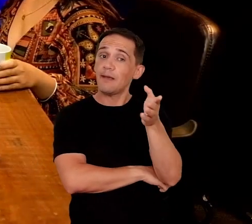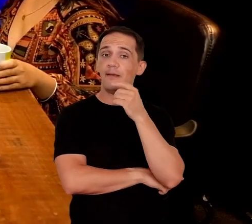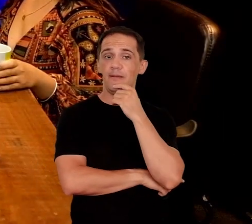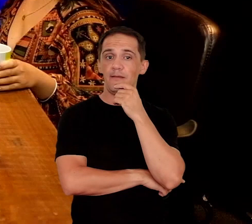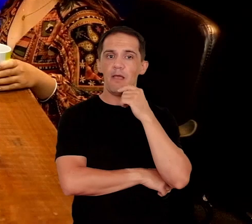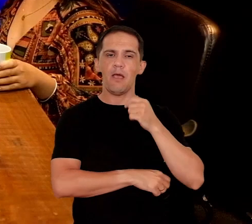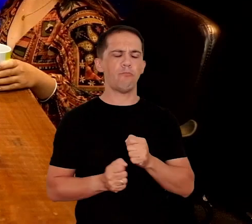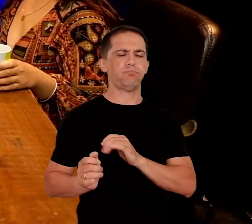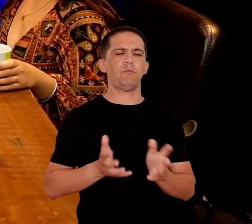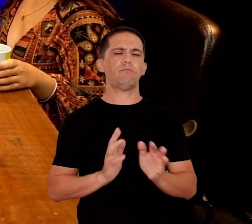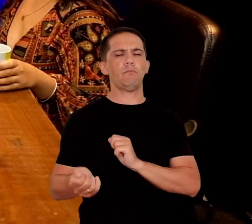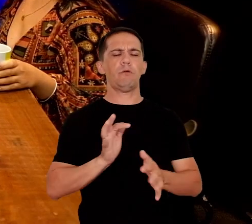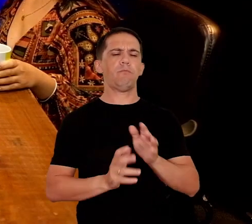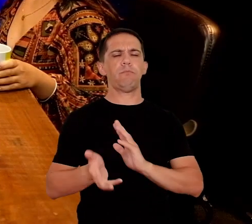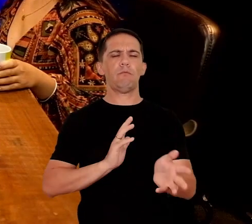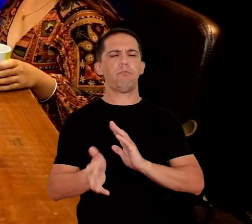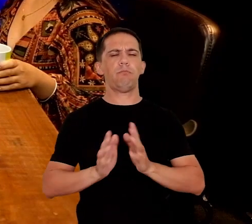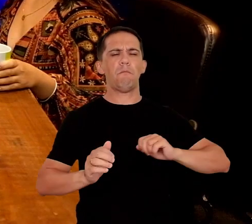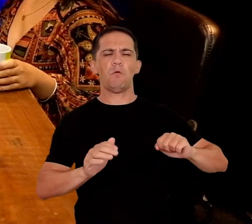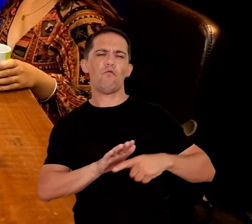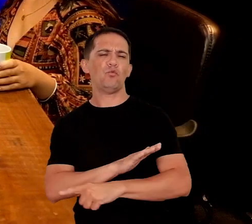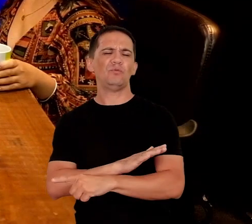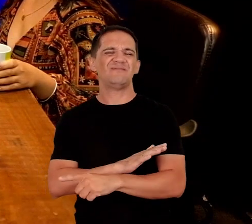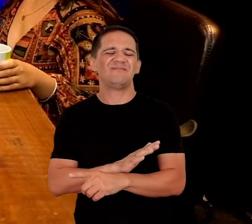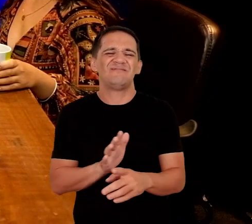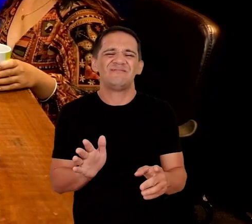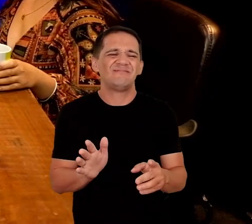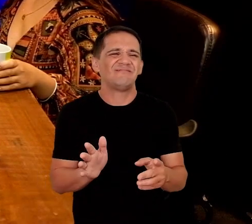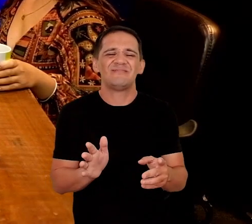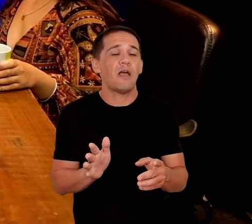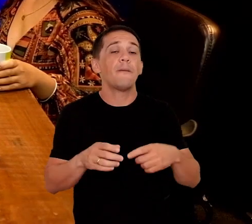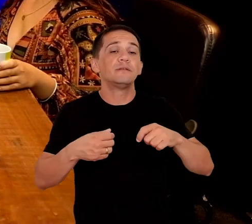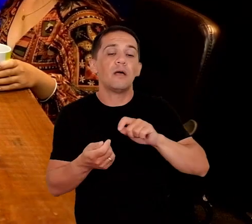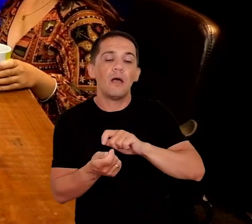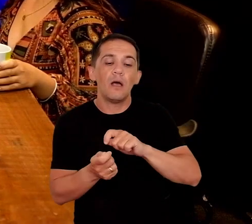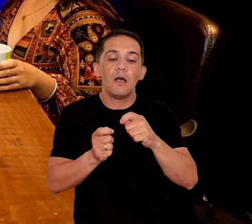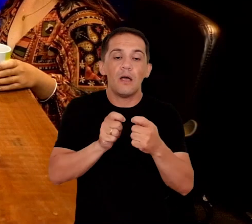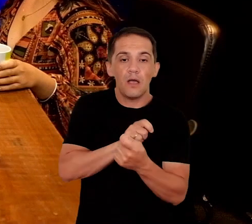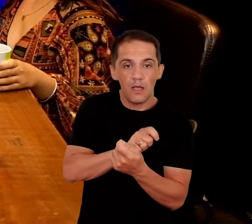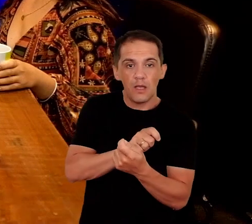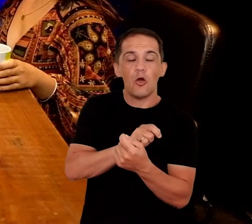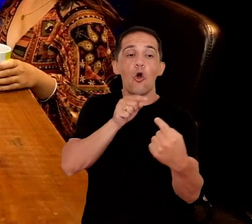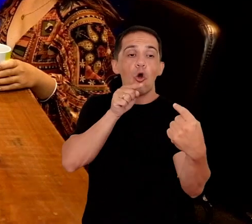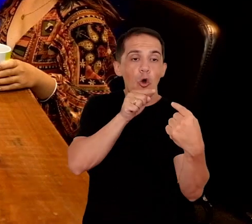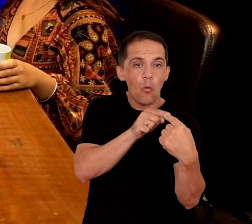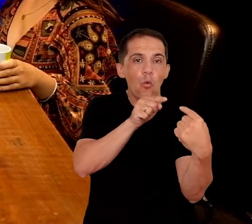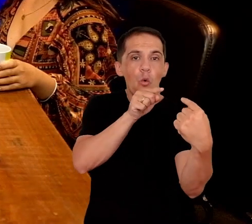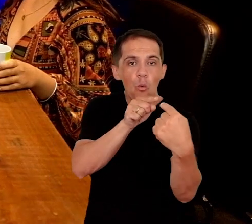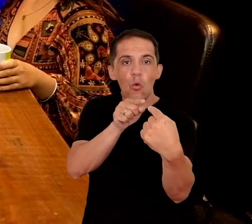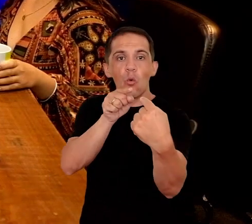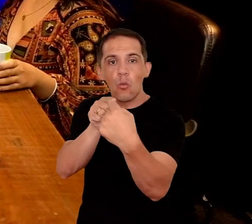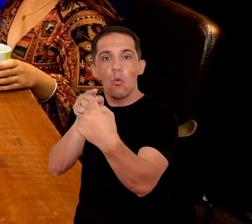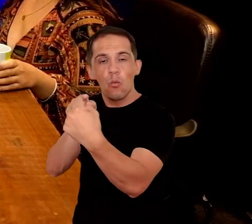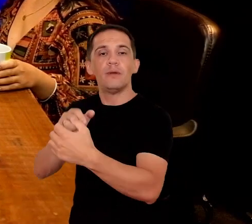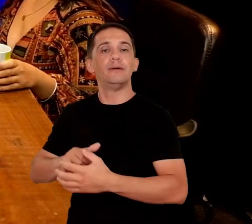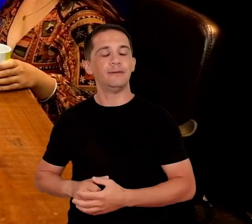eu sinalizar algo muito difícil, igual a gente falar, né? Falar difícil, falar um português, assim,